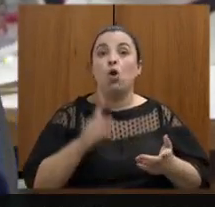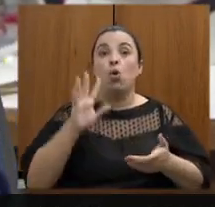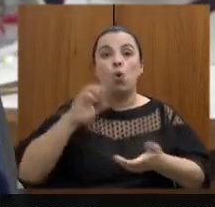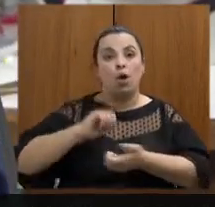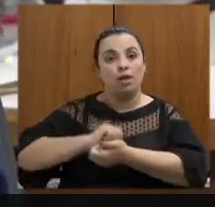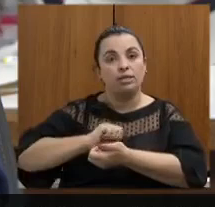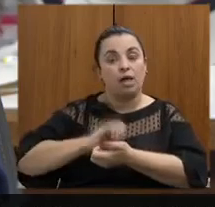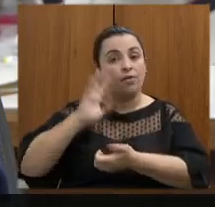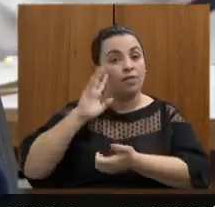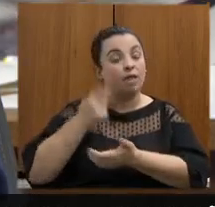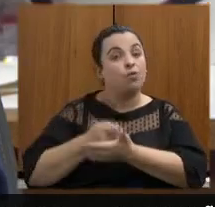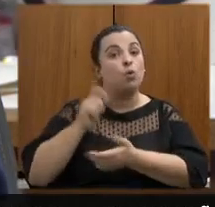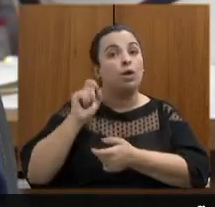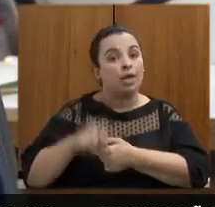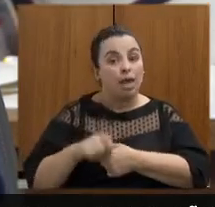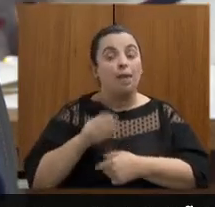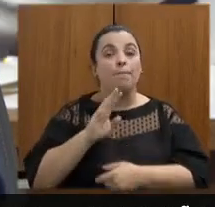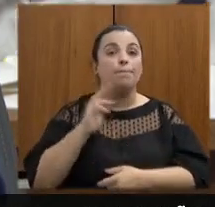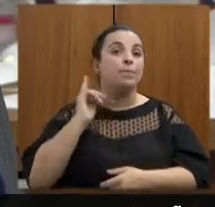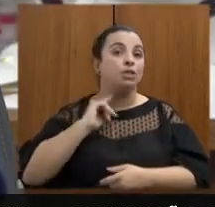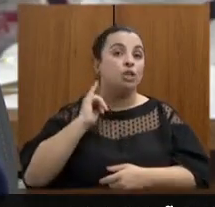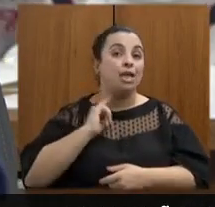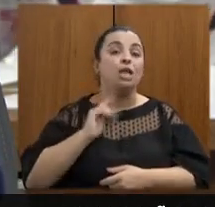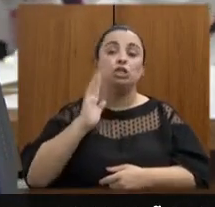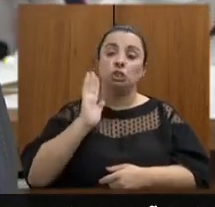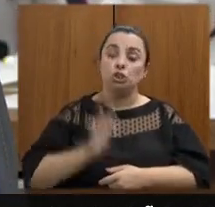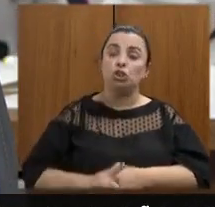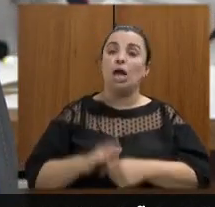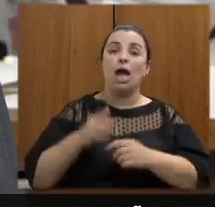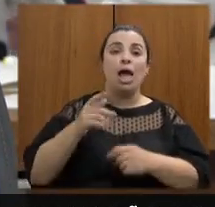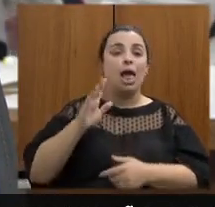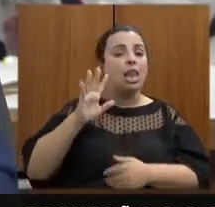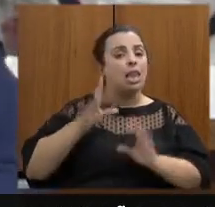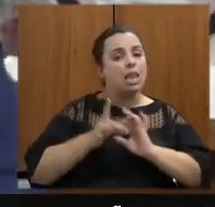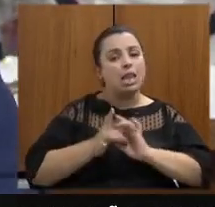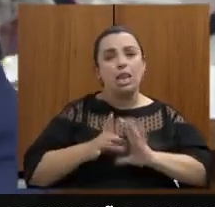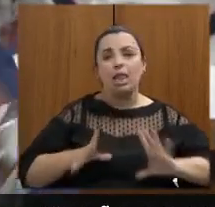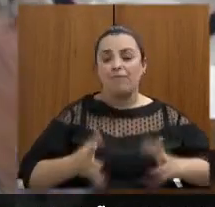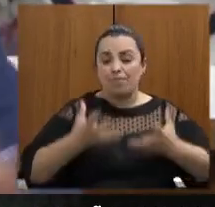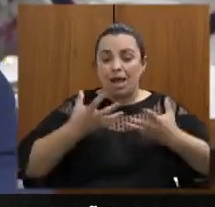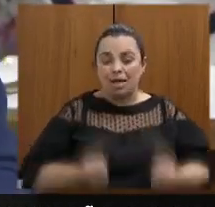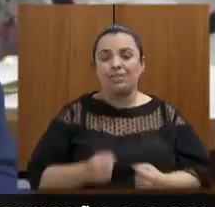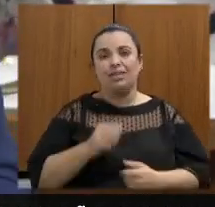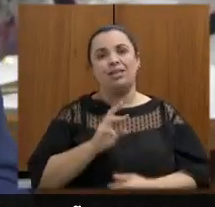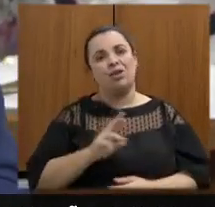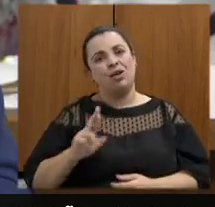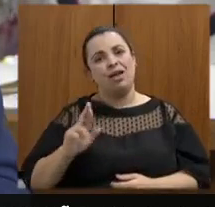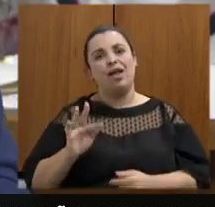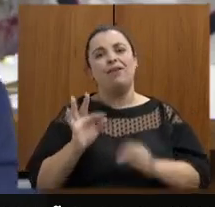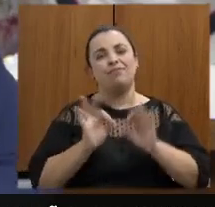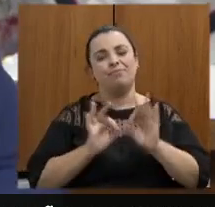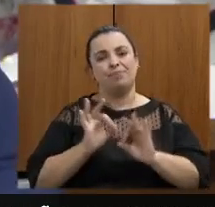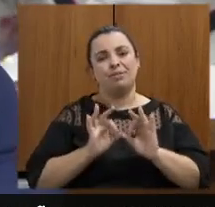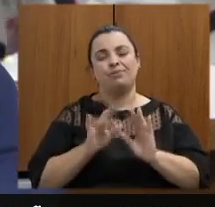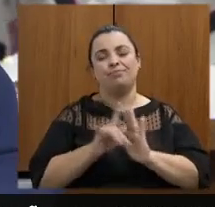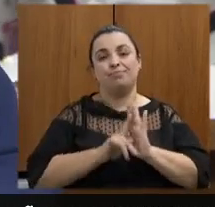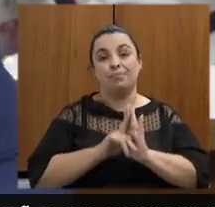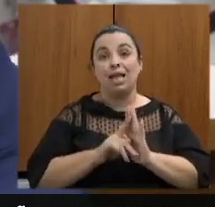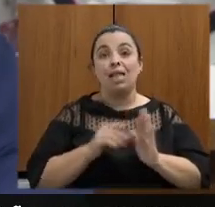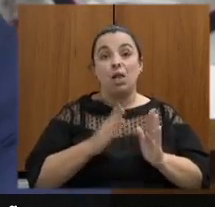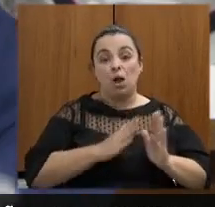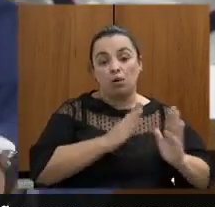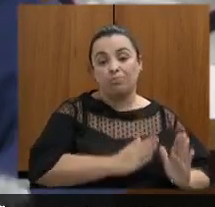de Minas Gerais está autorizado a aderir ao plano O que significa que agora a próxima etapa a de discussão de